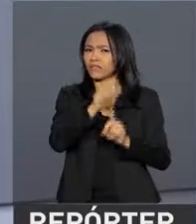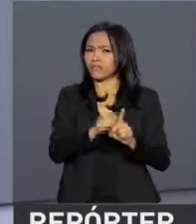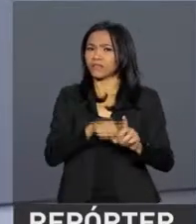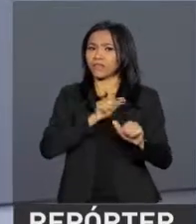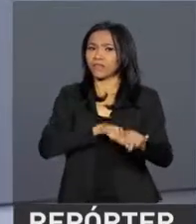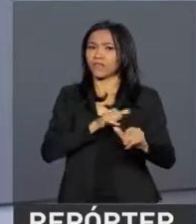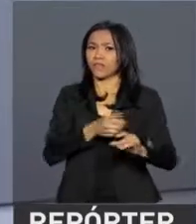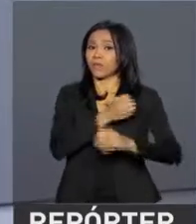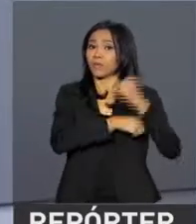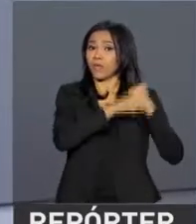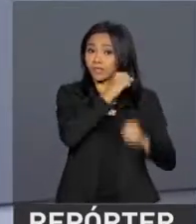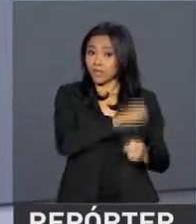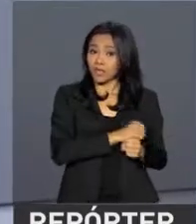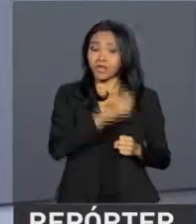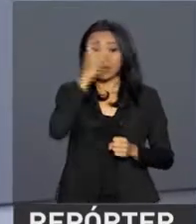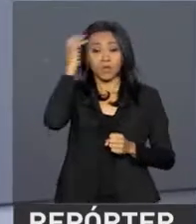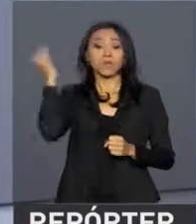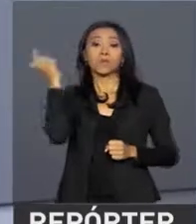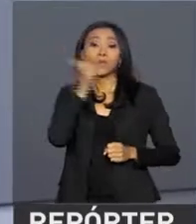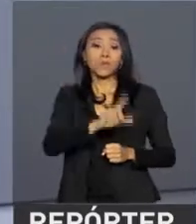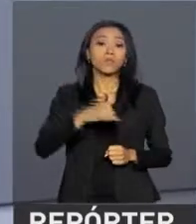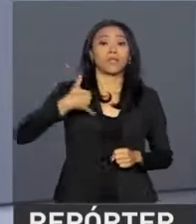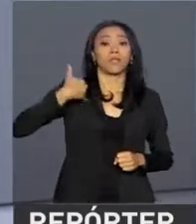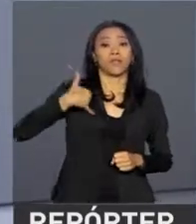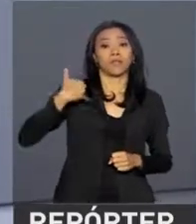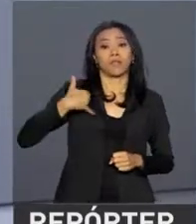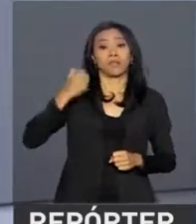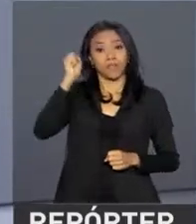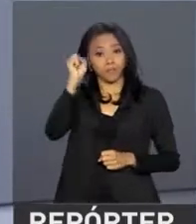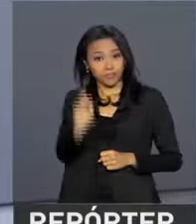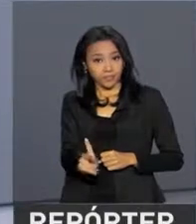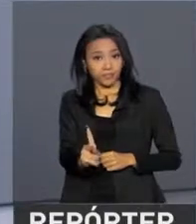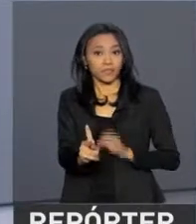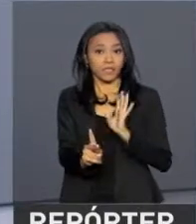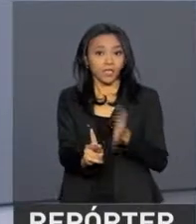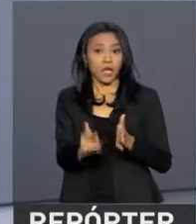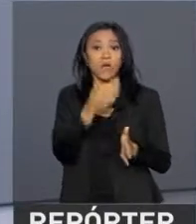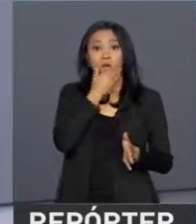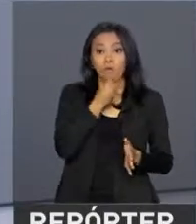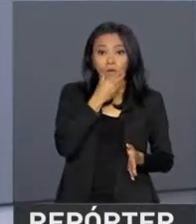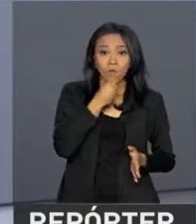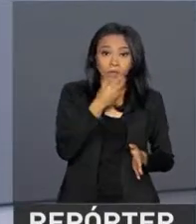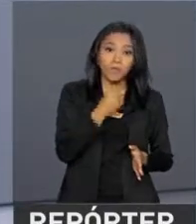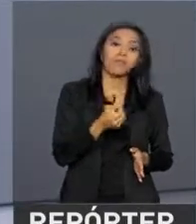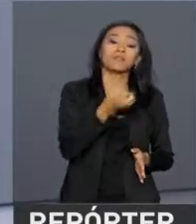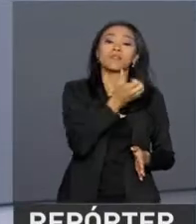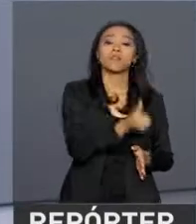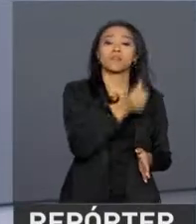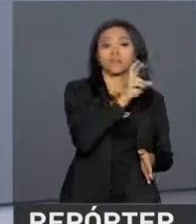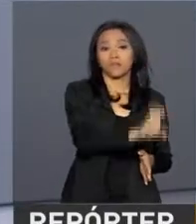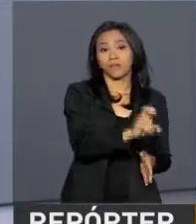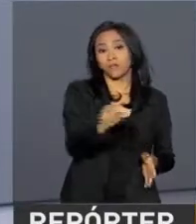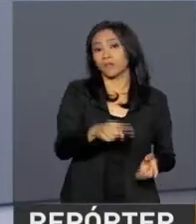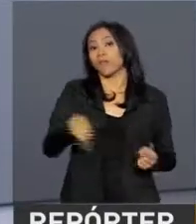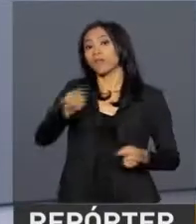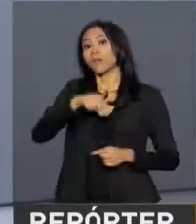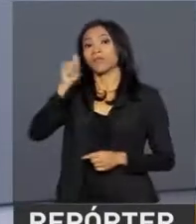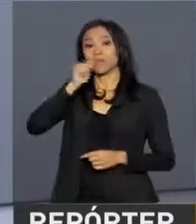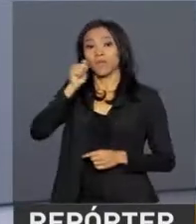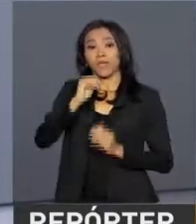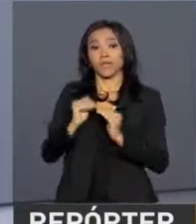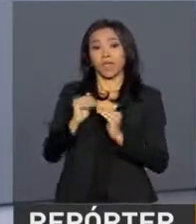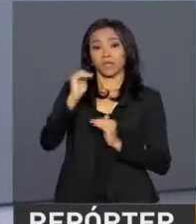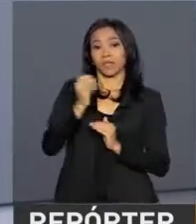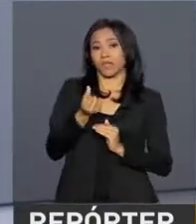aquelas pessoas que atingiram a idade mínima para se aposentar ou seja homens com pelo menos 65 anos e mulheres acima de